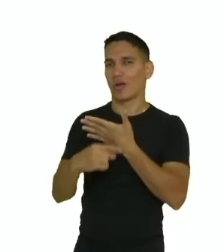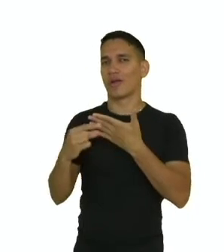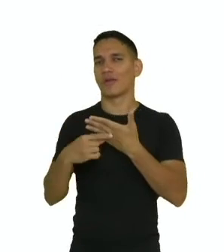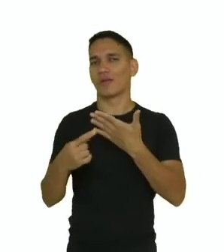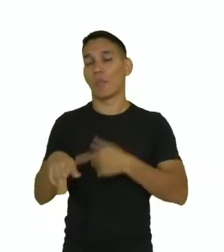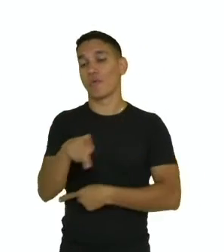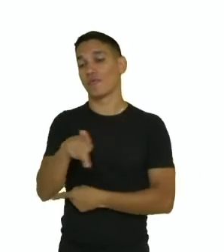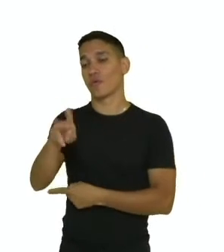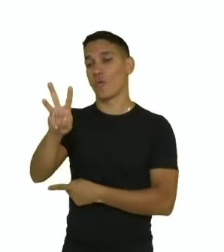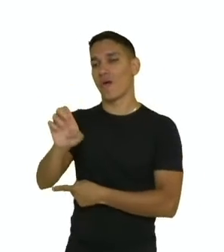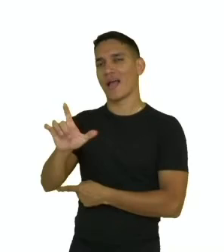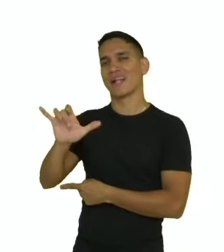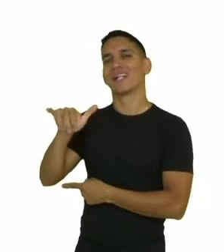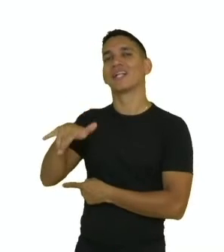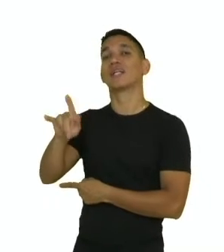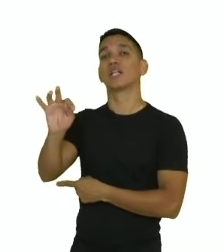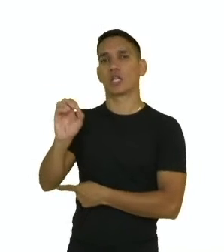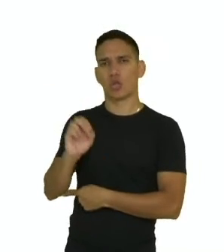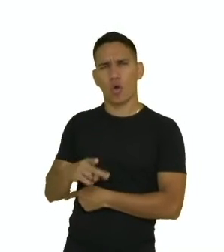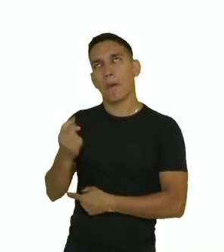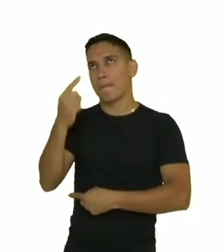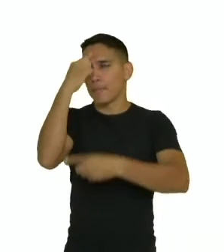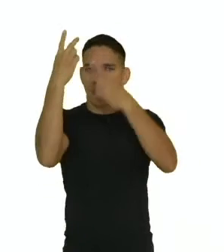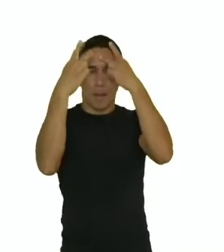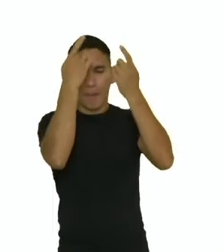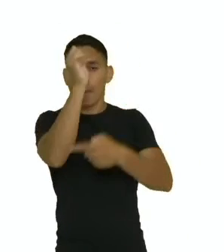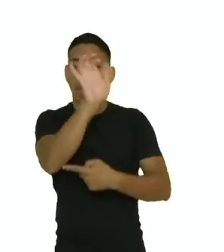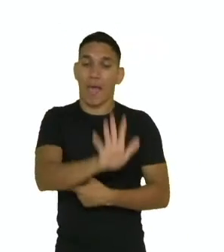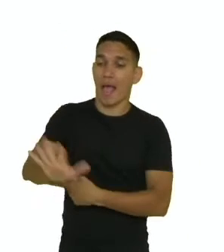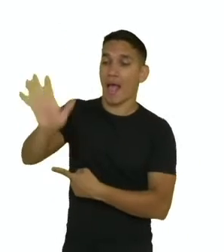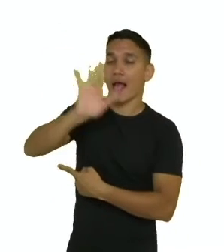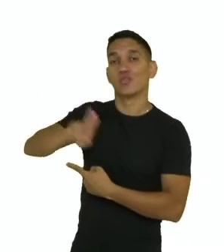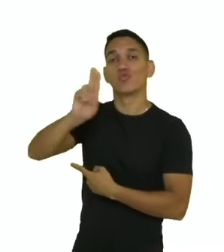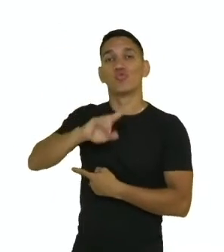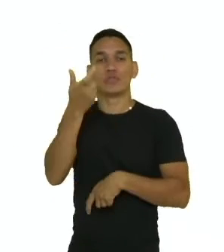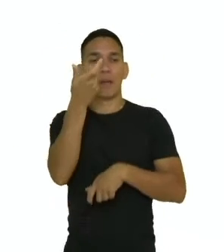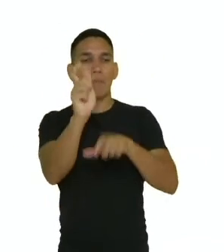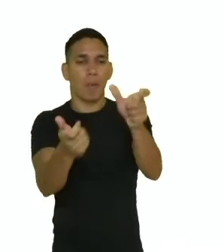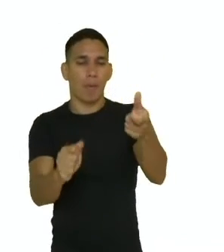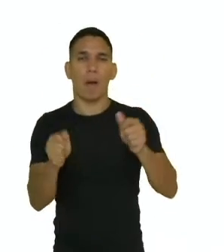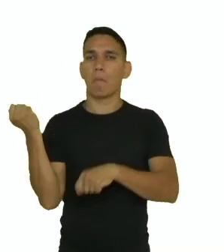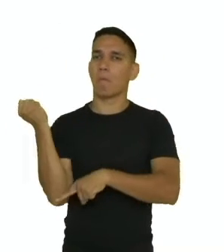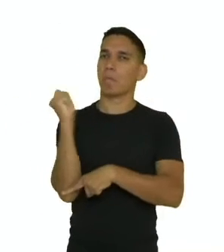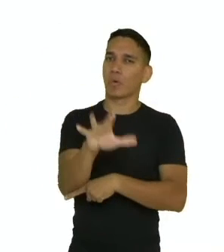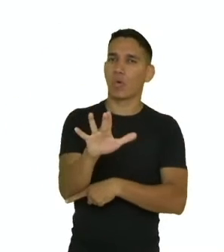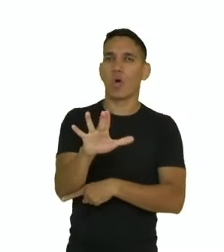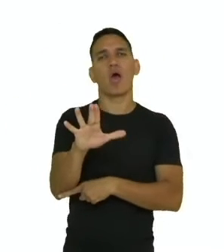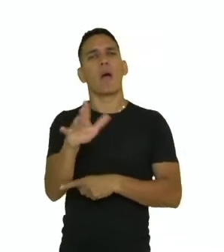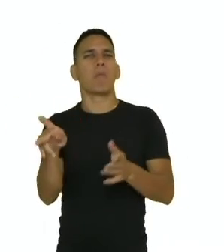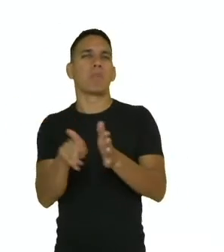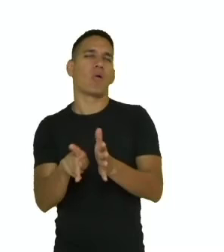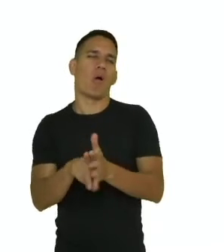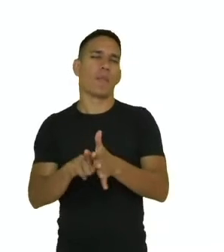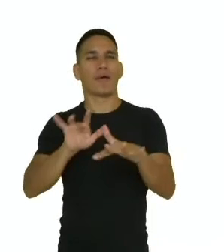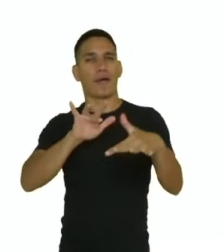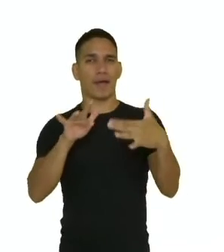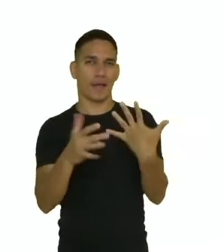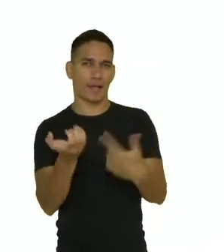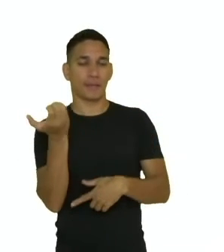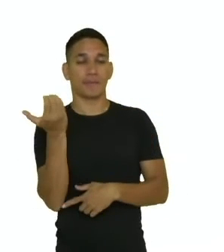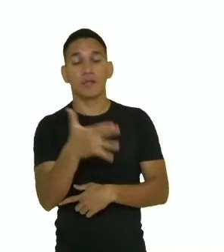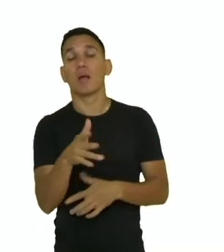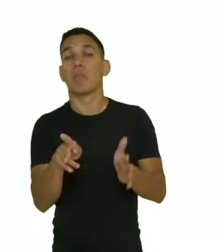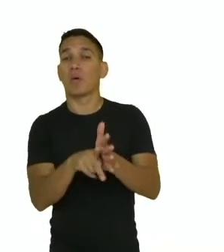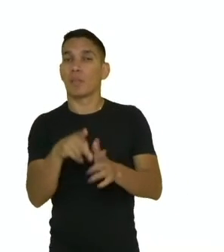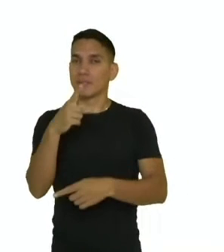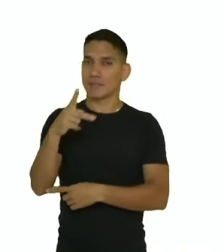Wellington Martins cria retratos utilizando palavras e os divulga em seu perfil em uma rede social e ao